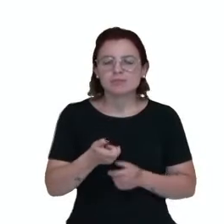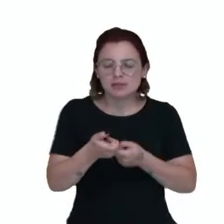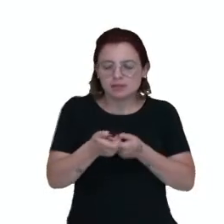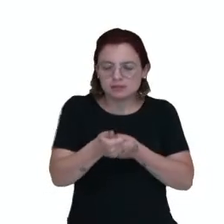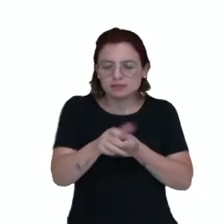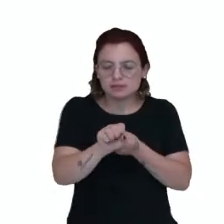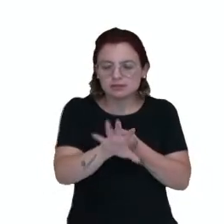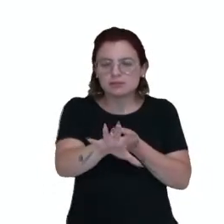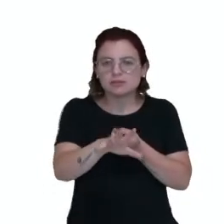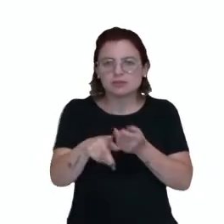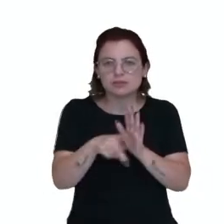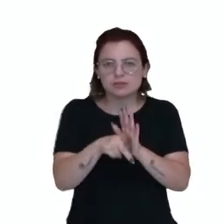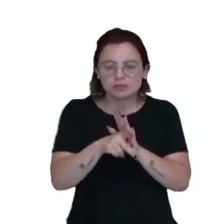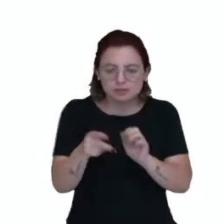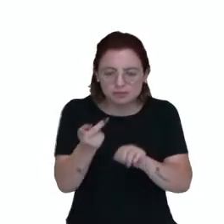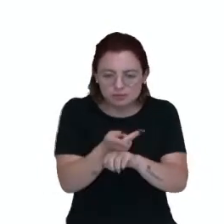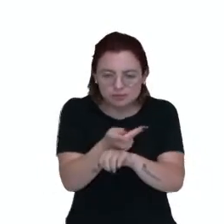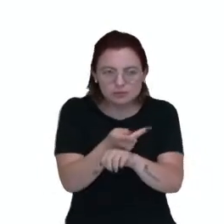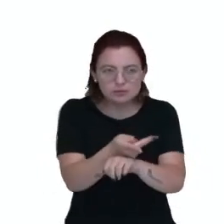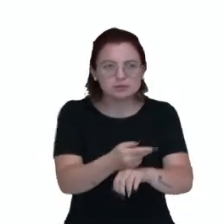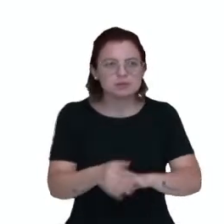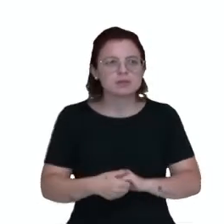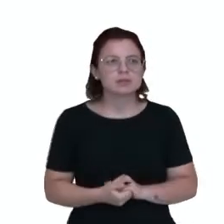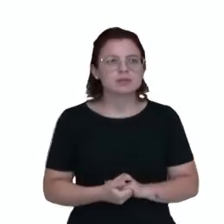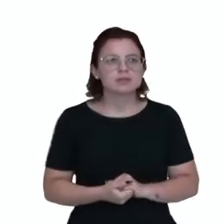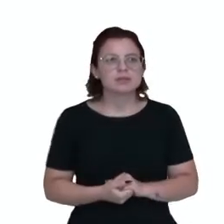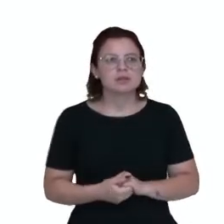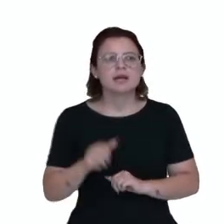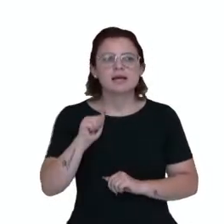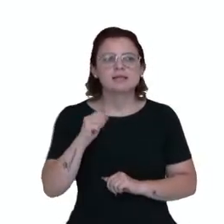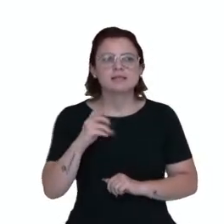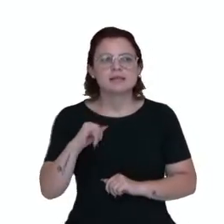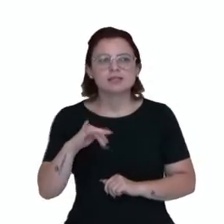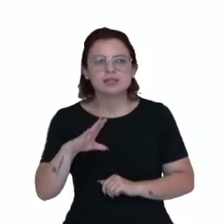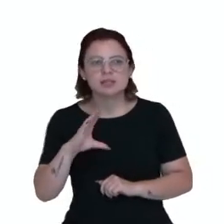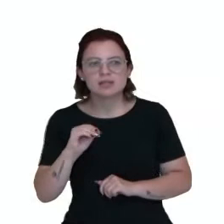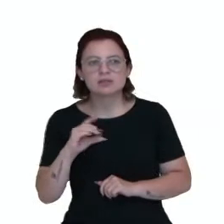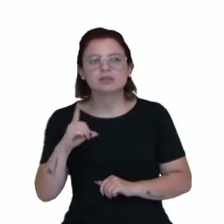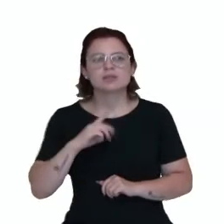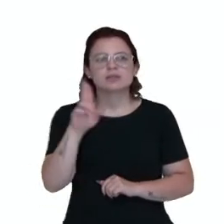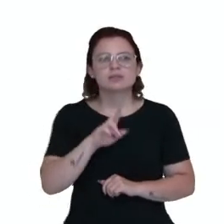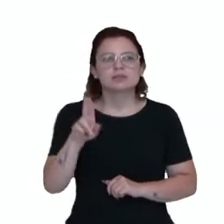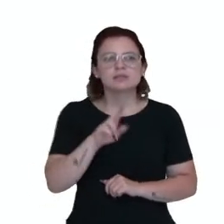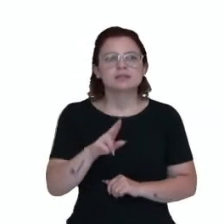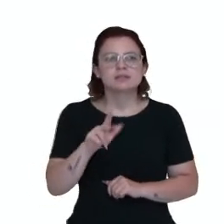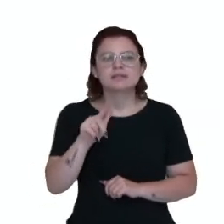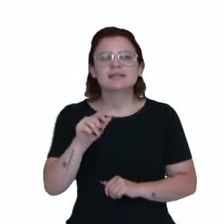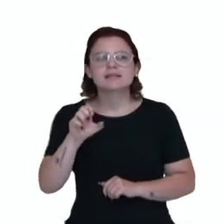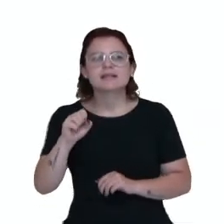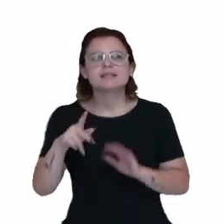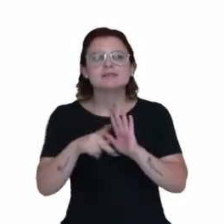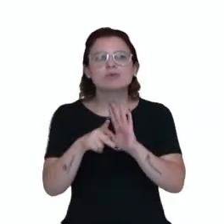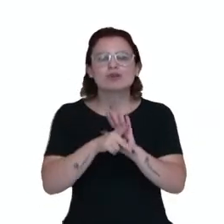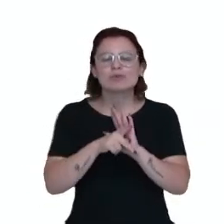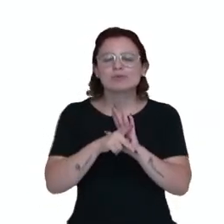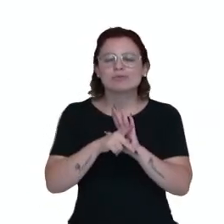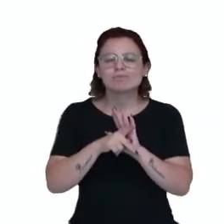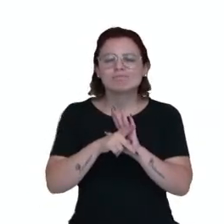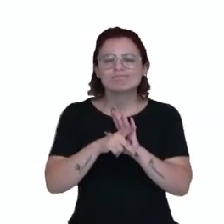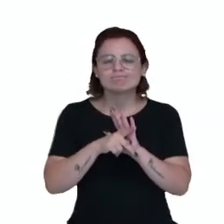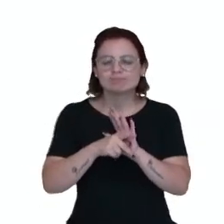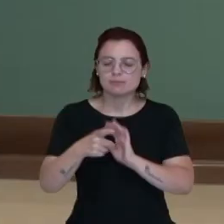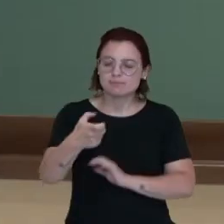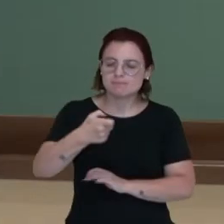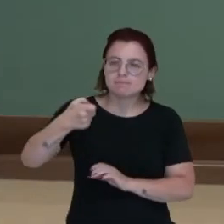caverna, lanternas de carbureto. O acetileno é usado como gás de maçarico,